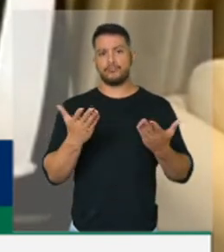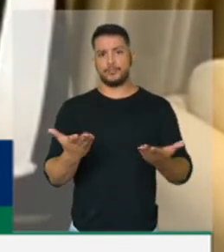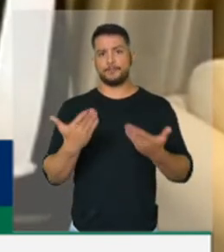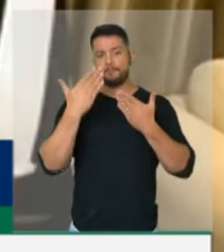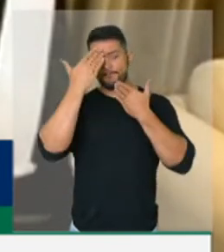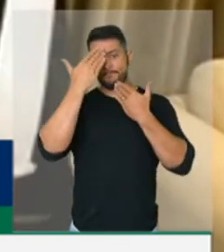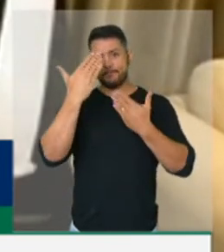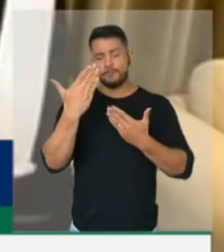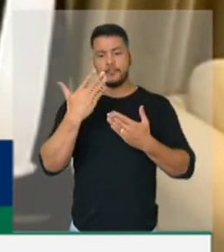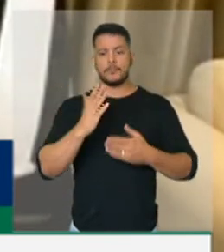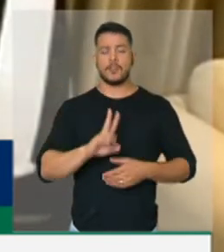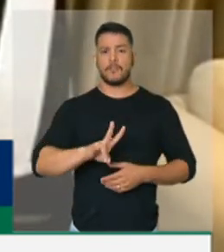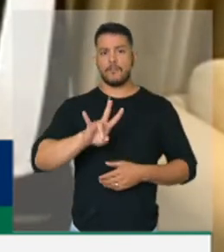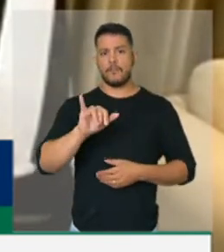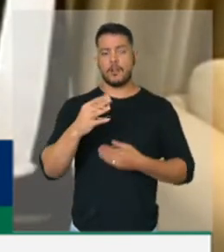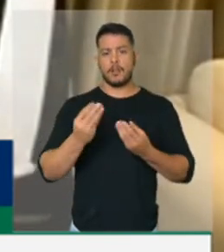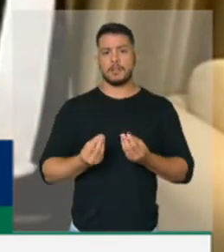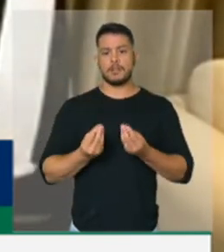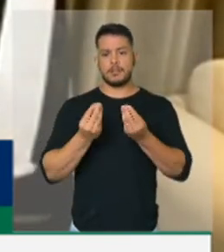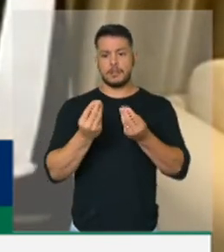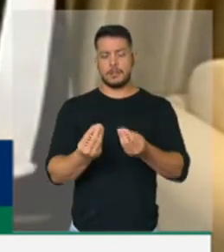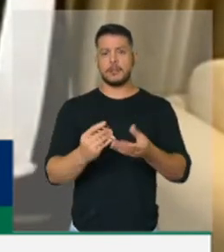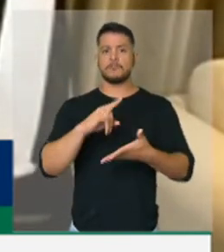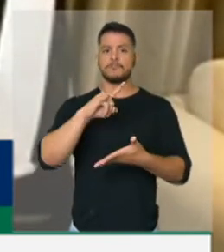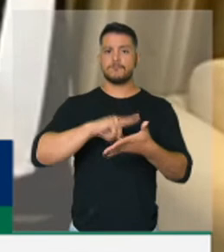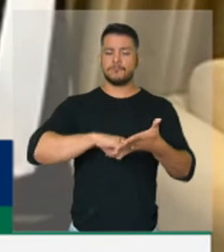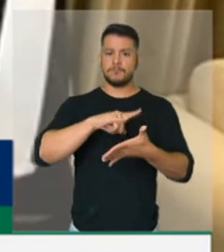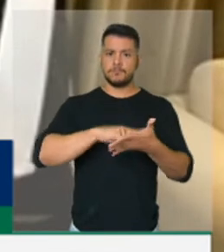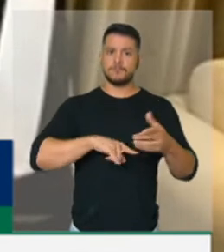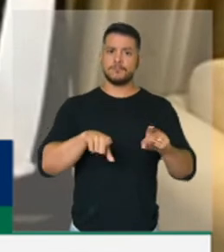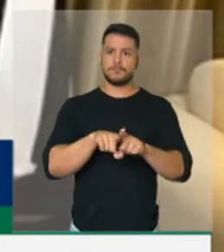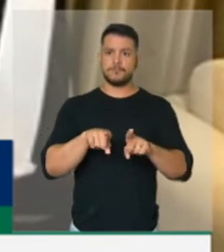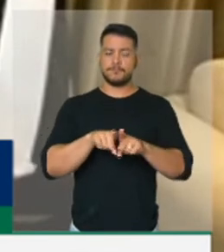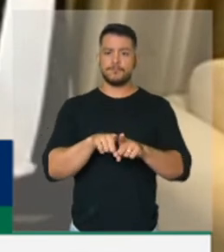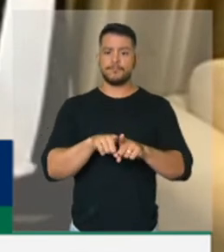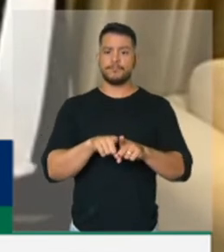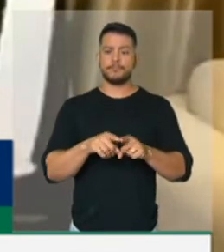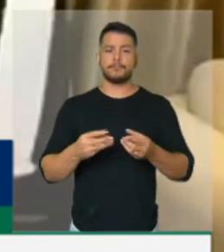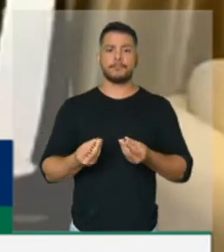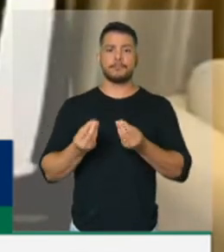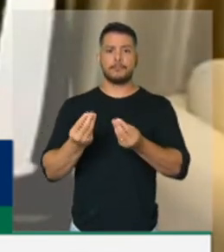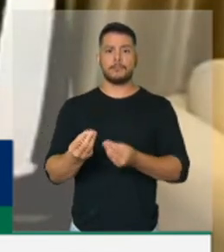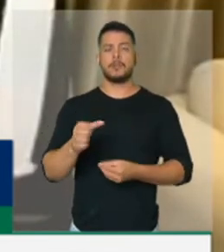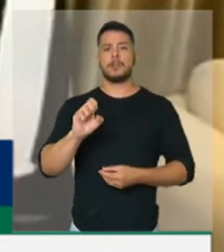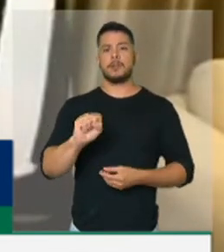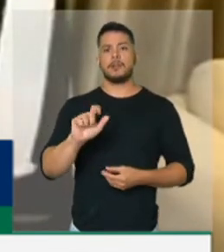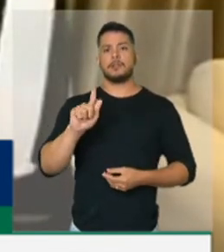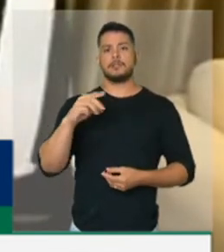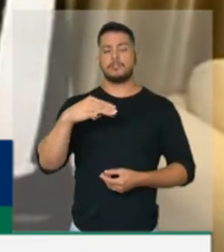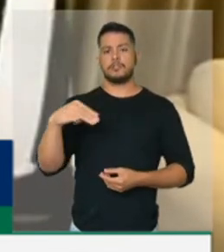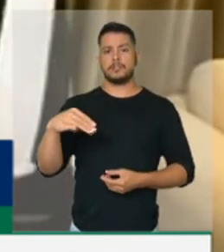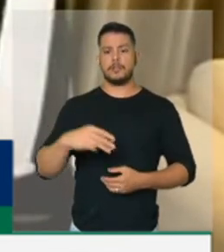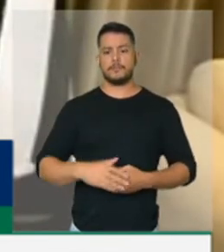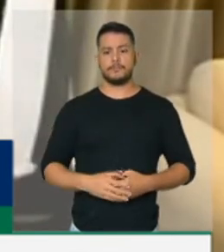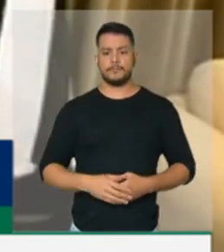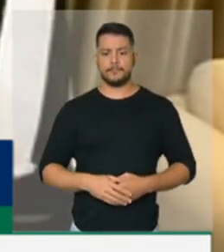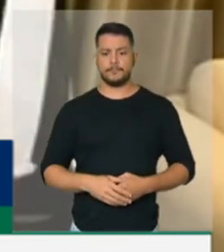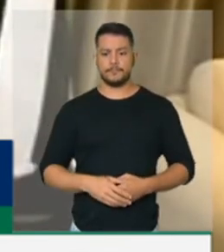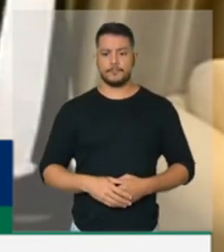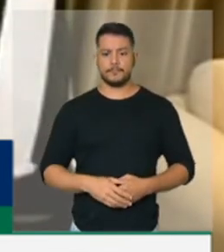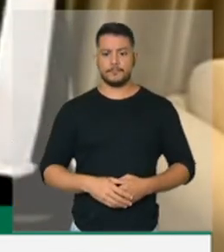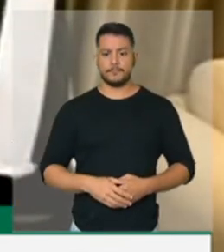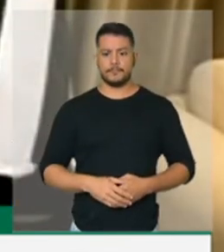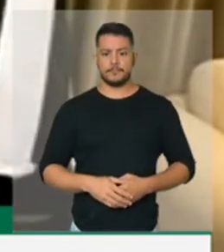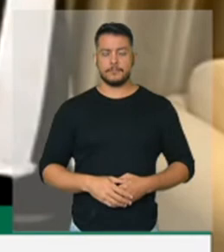entrego os autos todos e anexos à SGM e à assessoria da mesa.